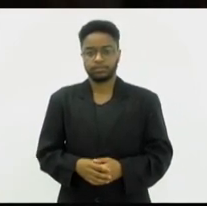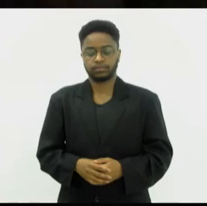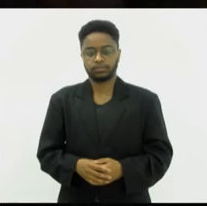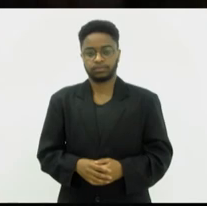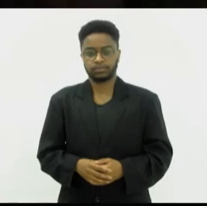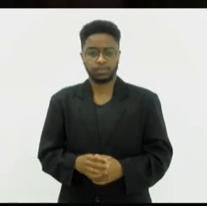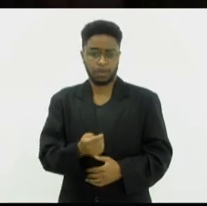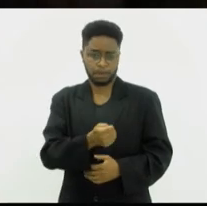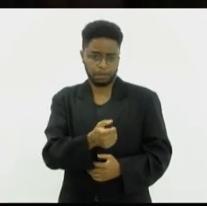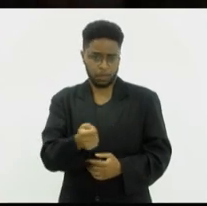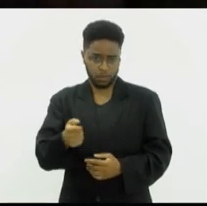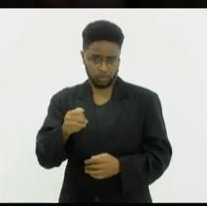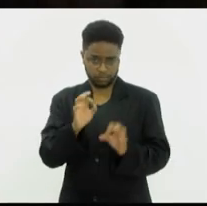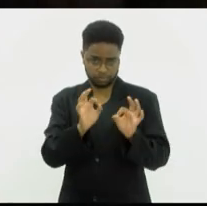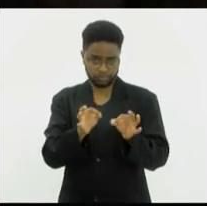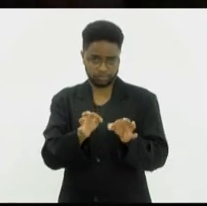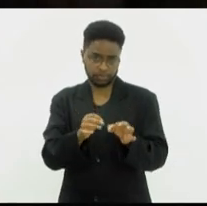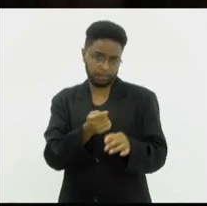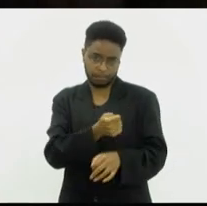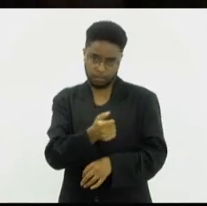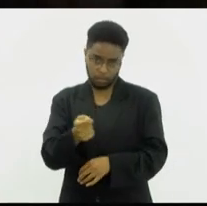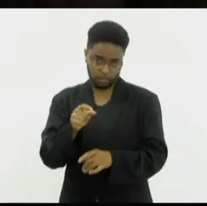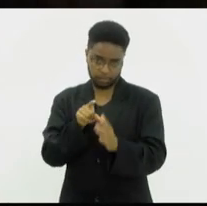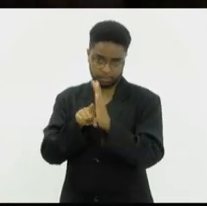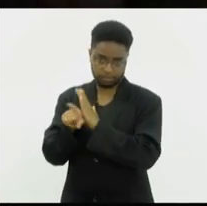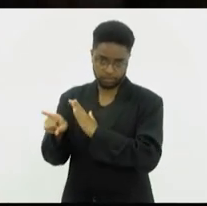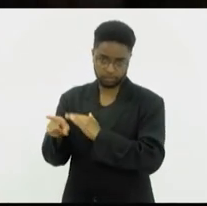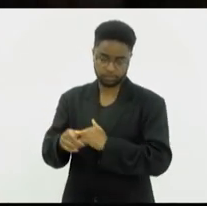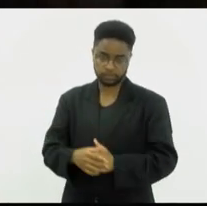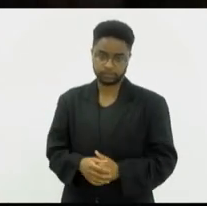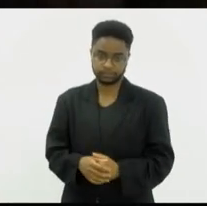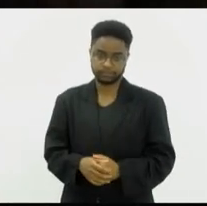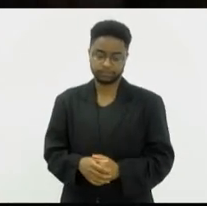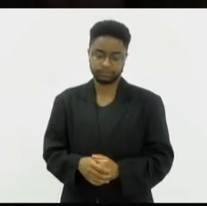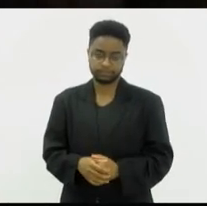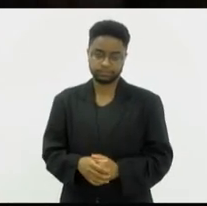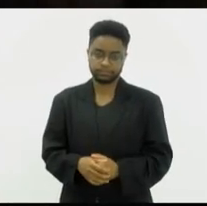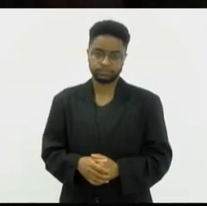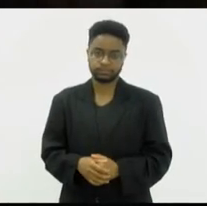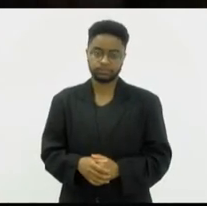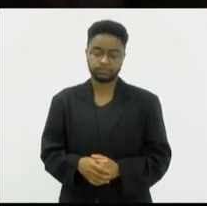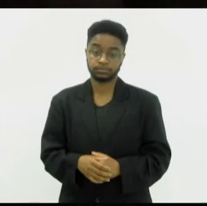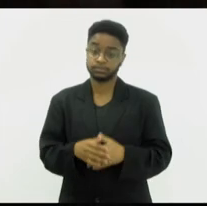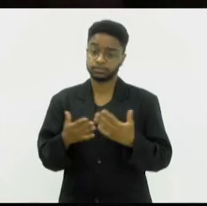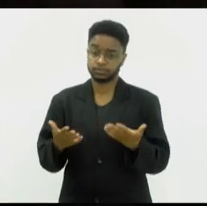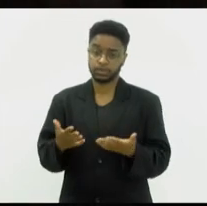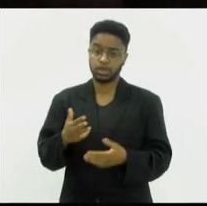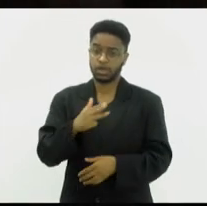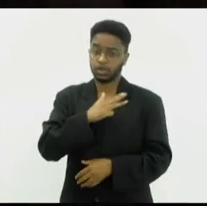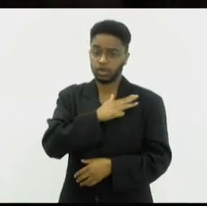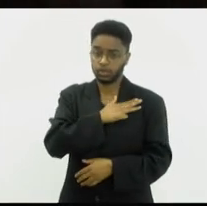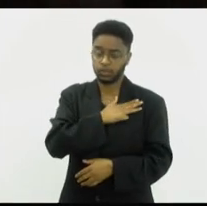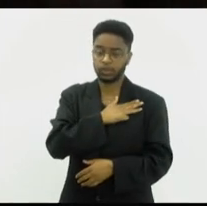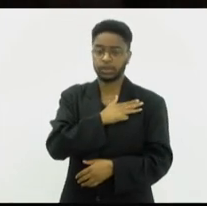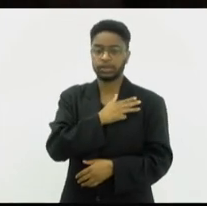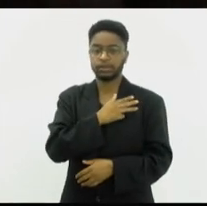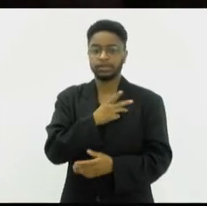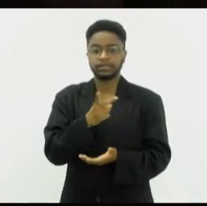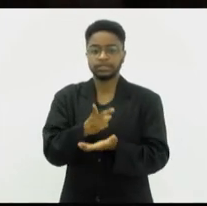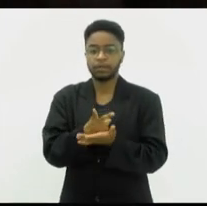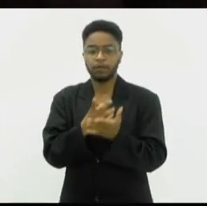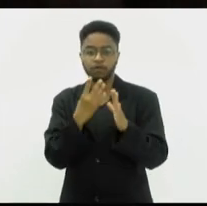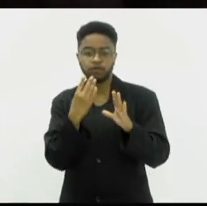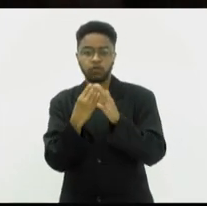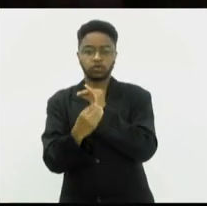Poucos puderam fazer perguntas. E Lula, fugindo daquela coletiva